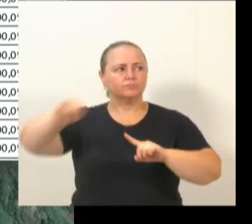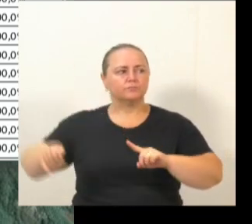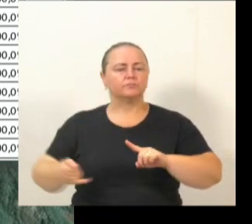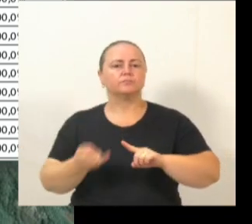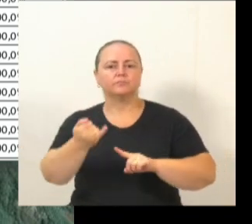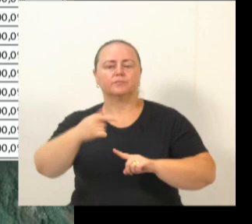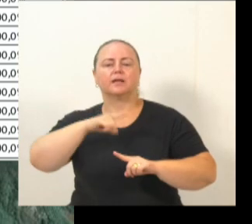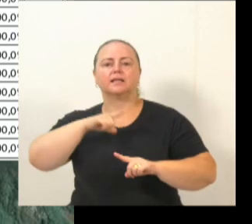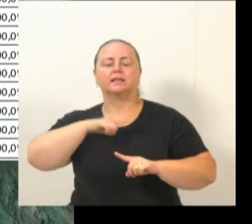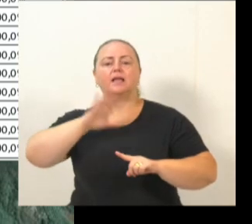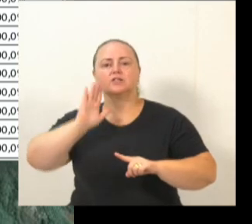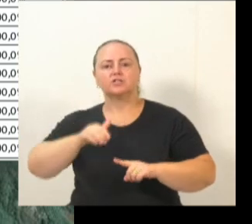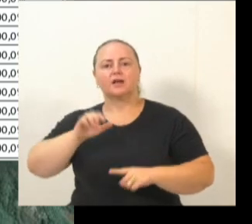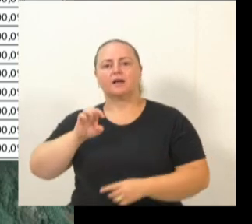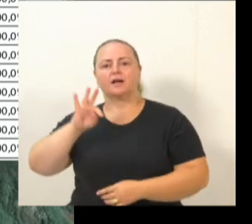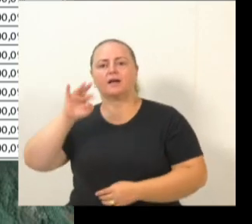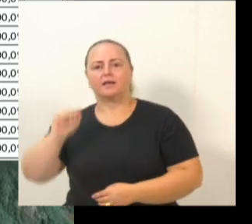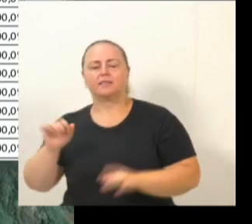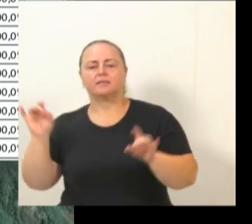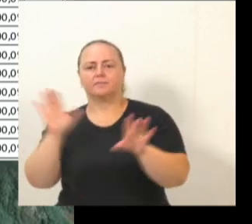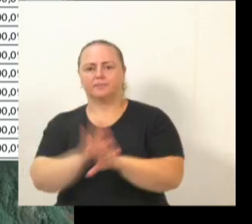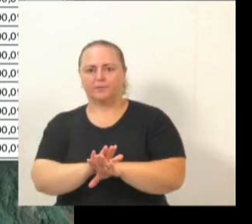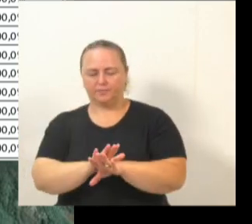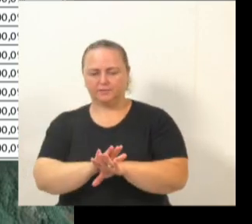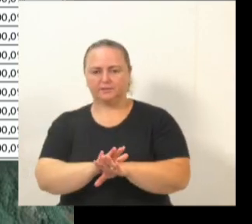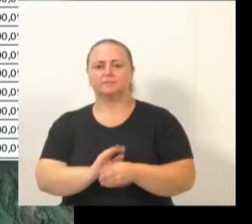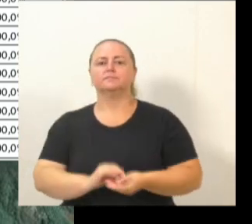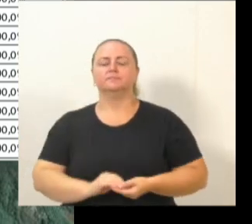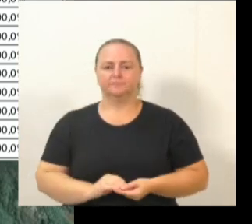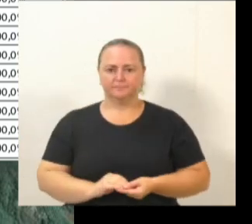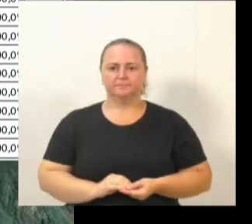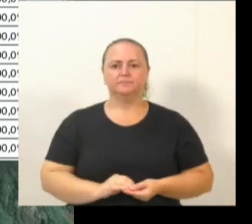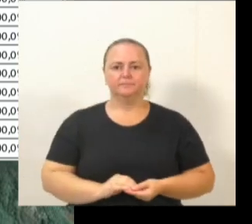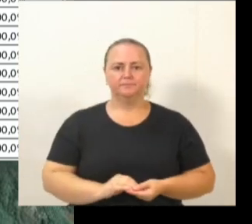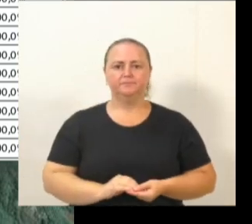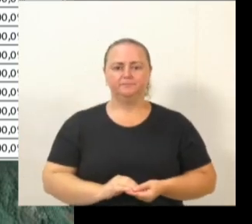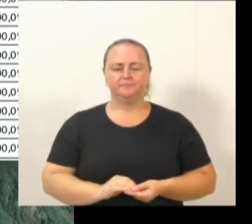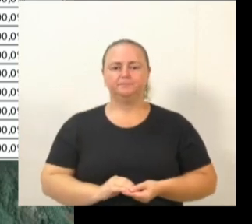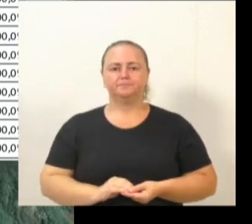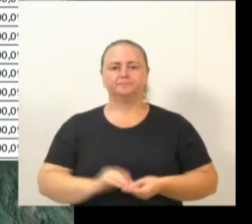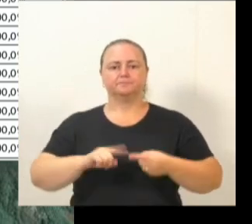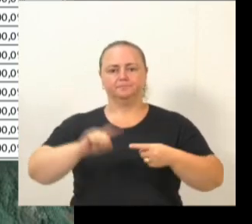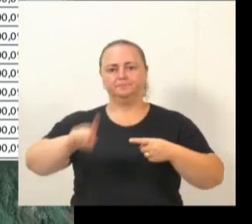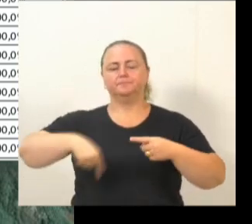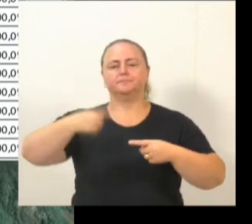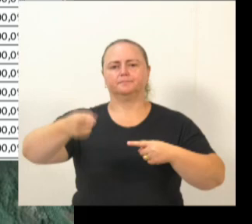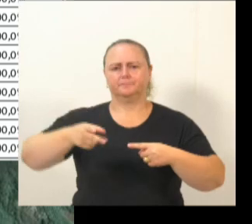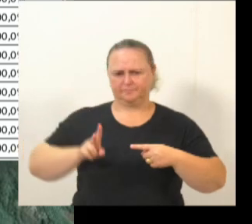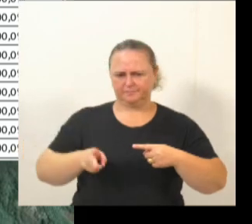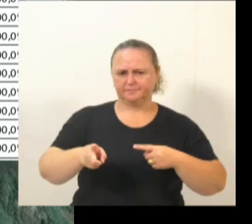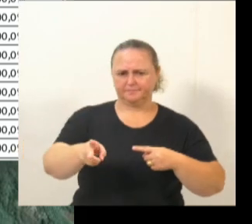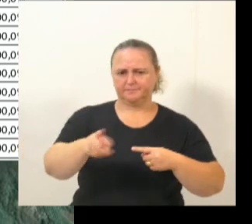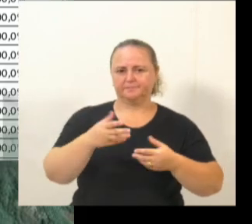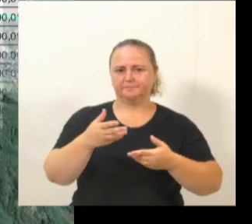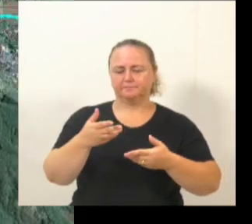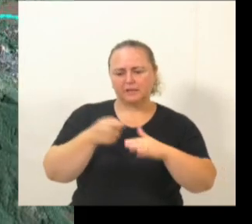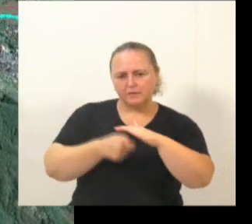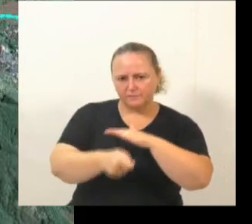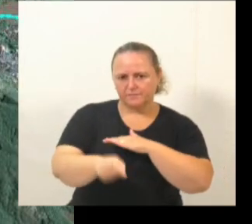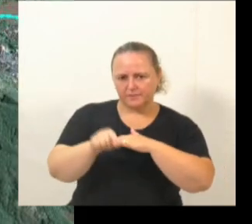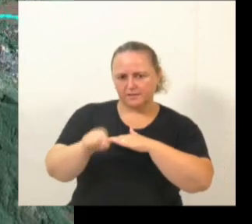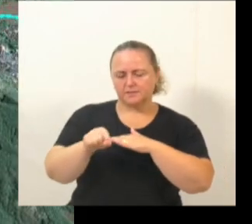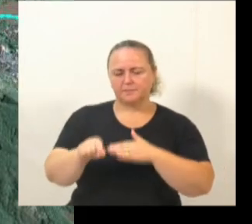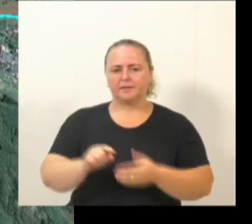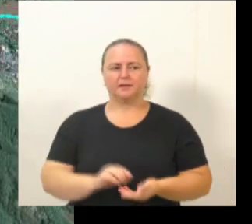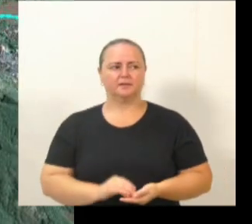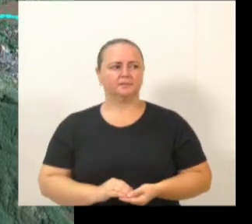já estariam funcionando, e os investimentos seguiriam a partir de então. A realidade do contrato em 2010,